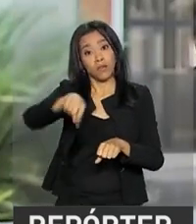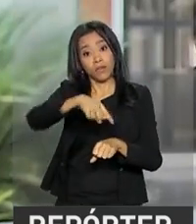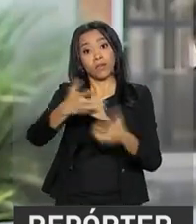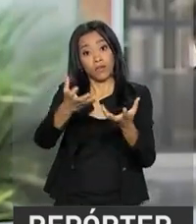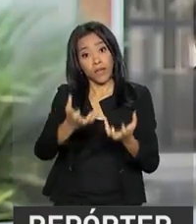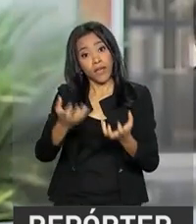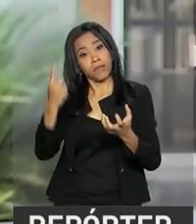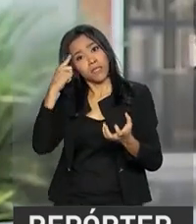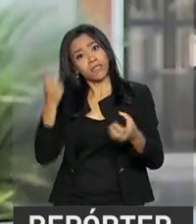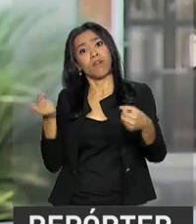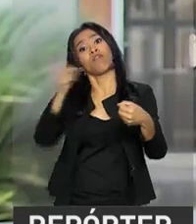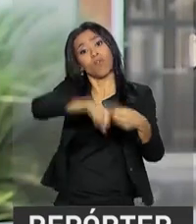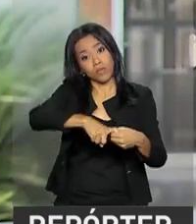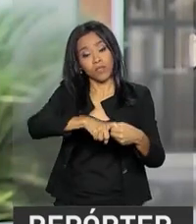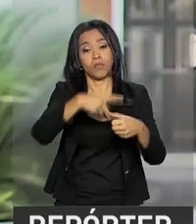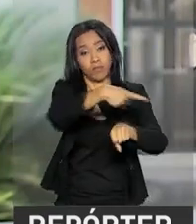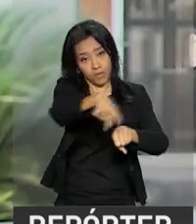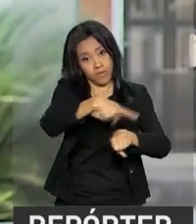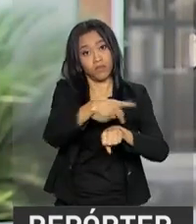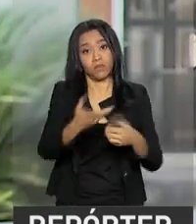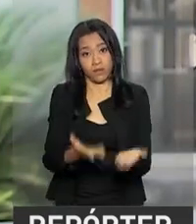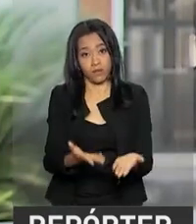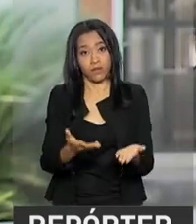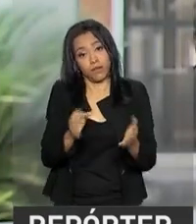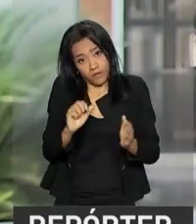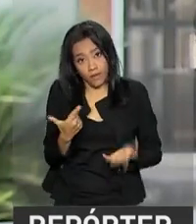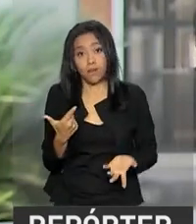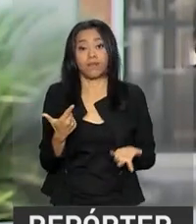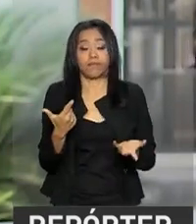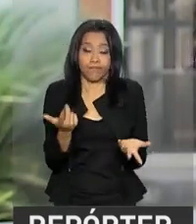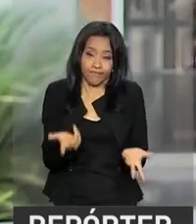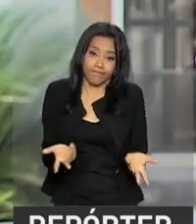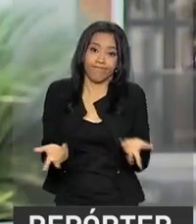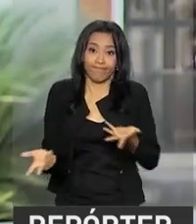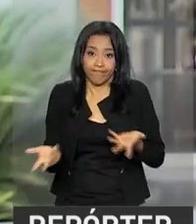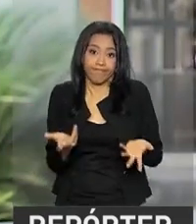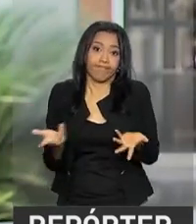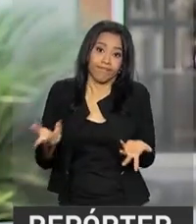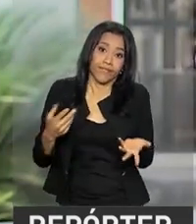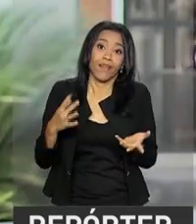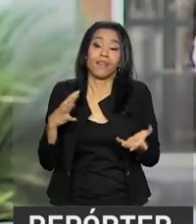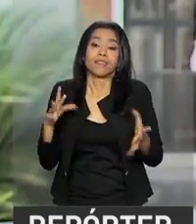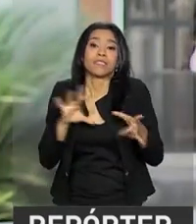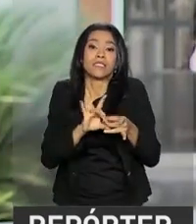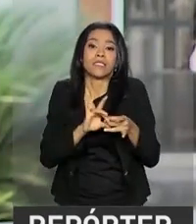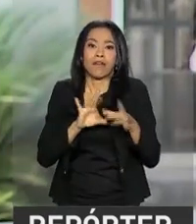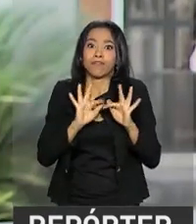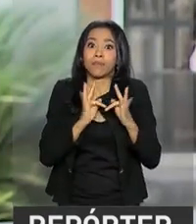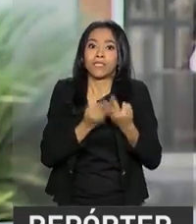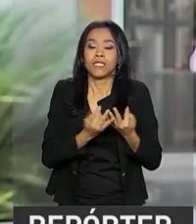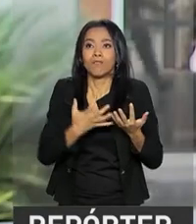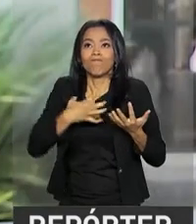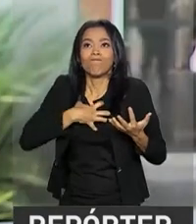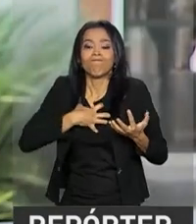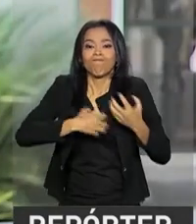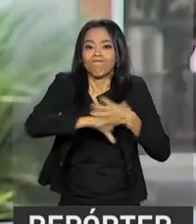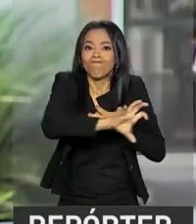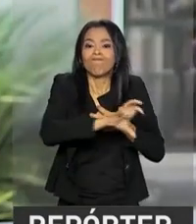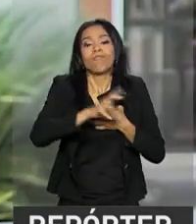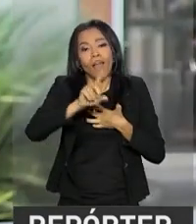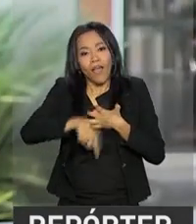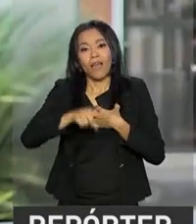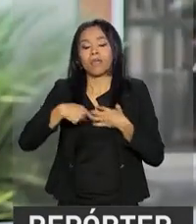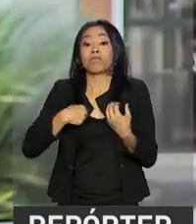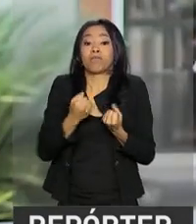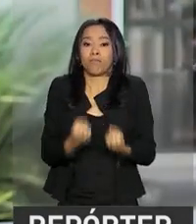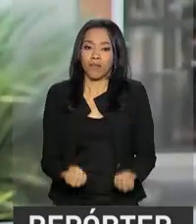retornar para a venezuela né é claro e lógico é os laços familiares é que contou muito nesse